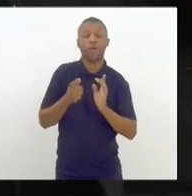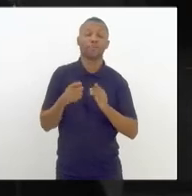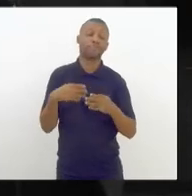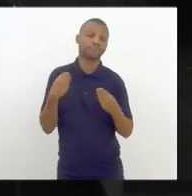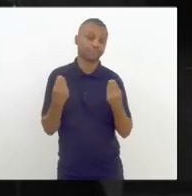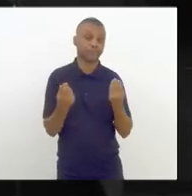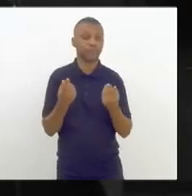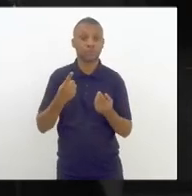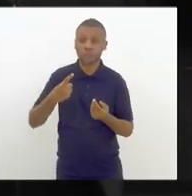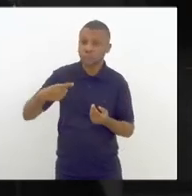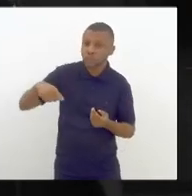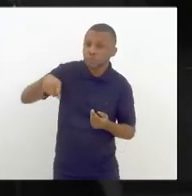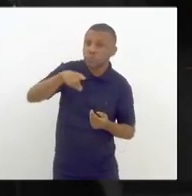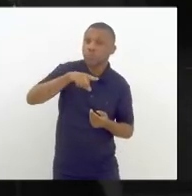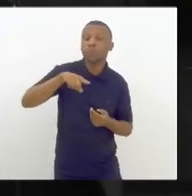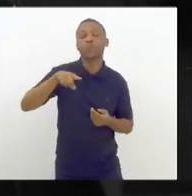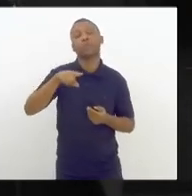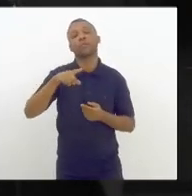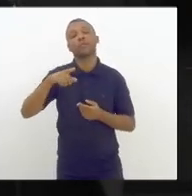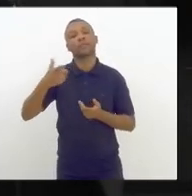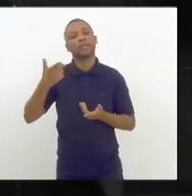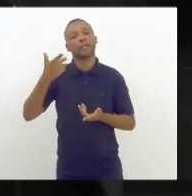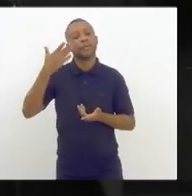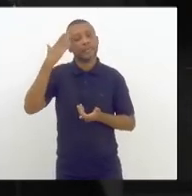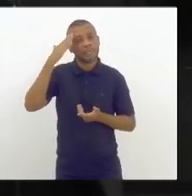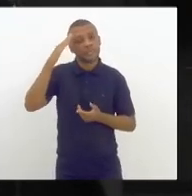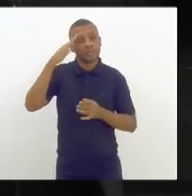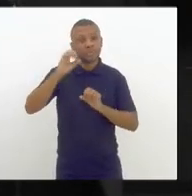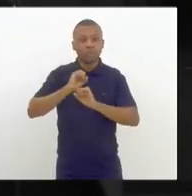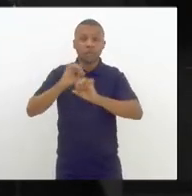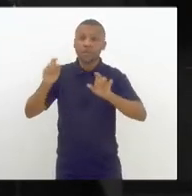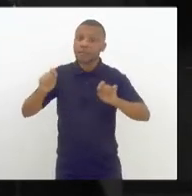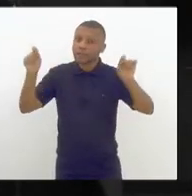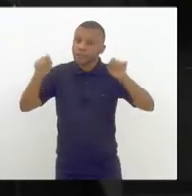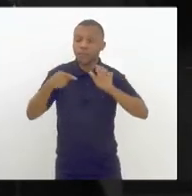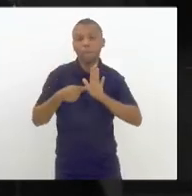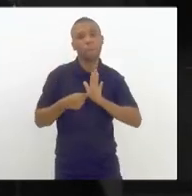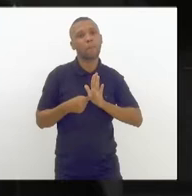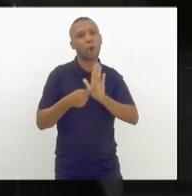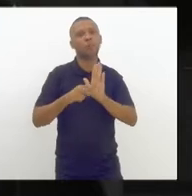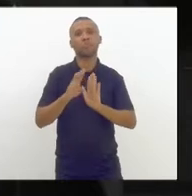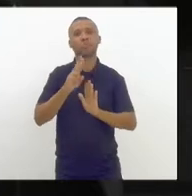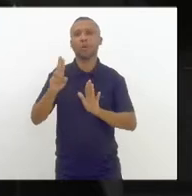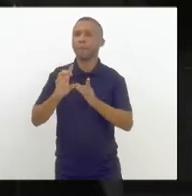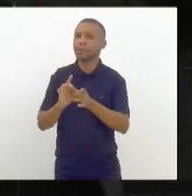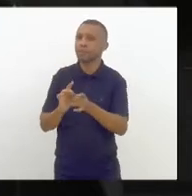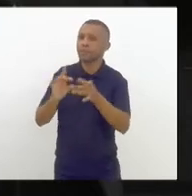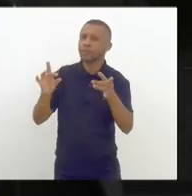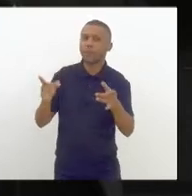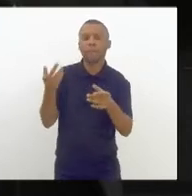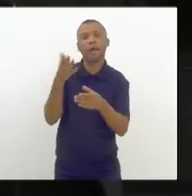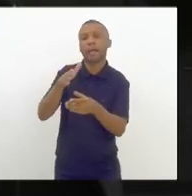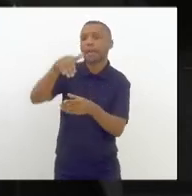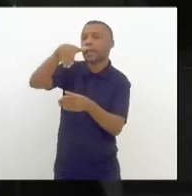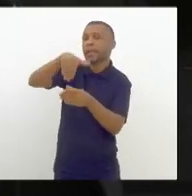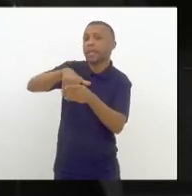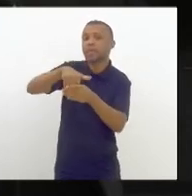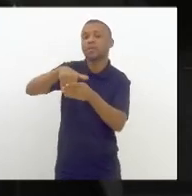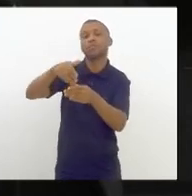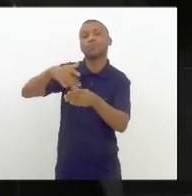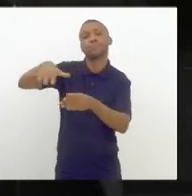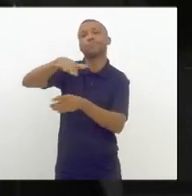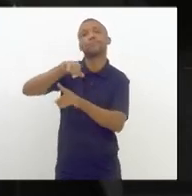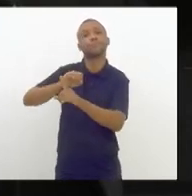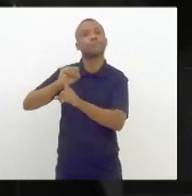aqueles e aquelas que entenderam que deveriam colocar o seu nome à disposição da sociedade Fluminense